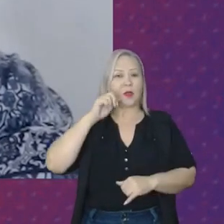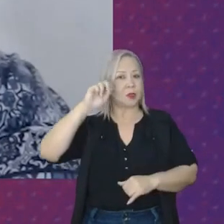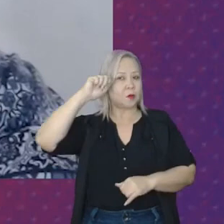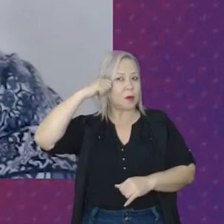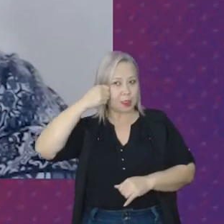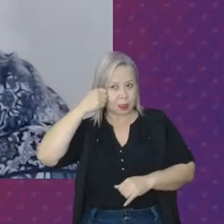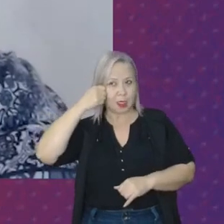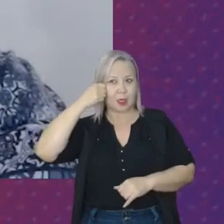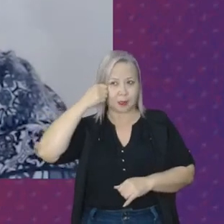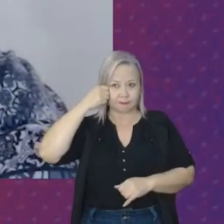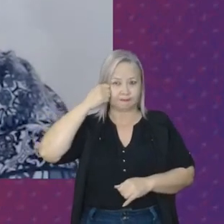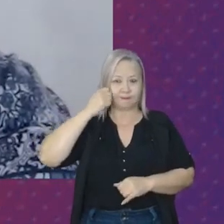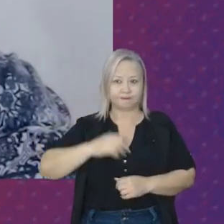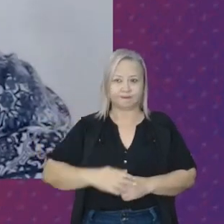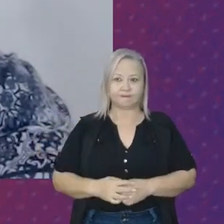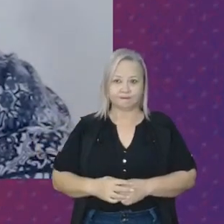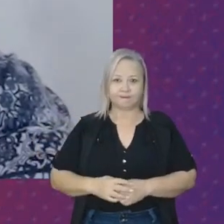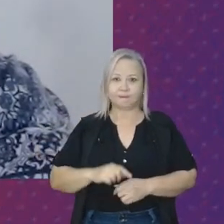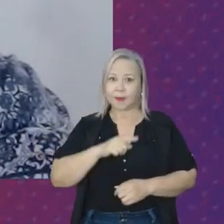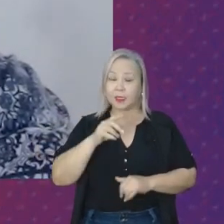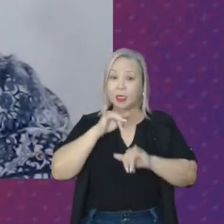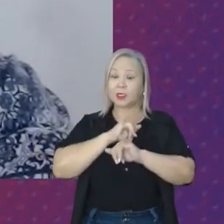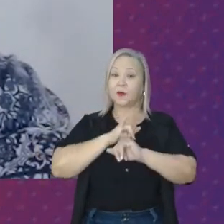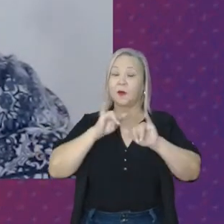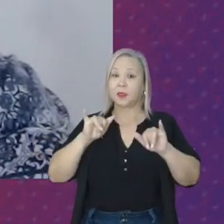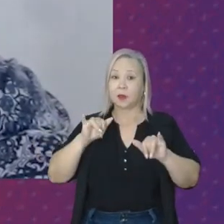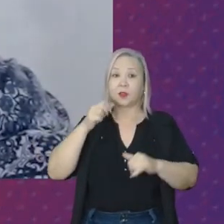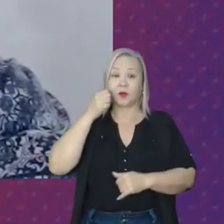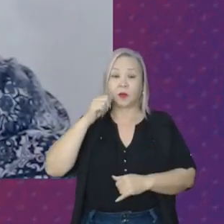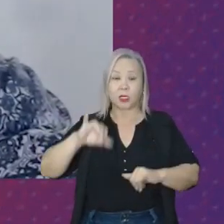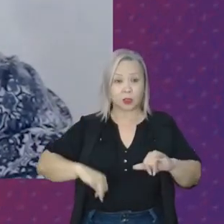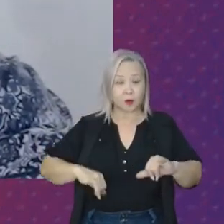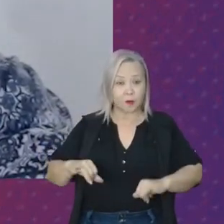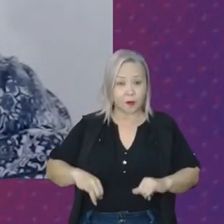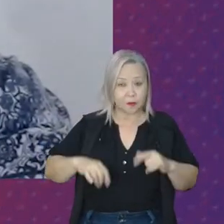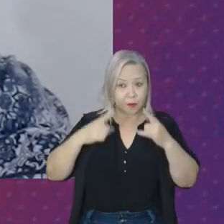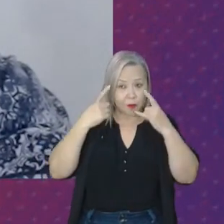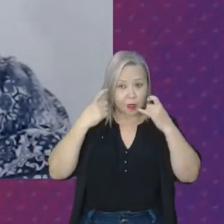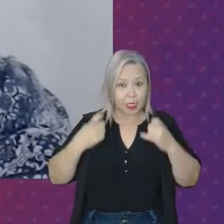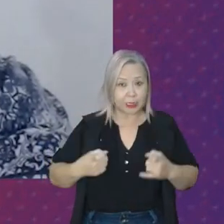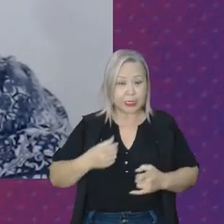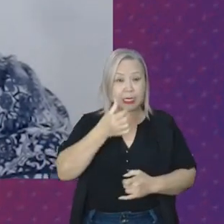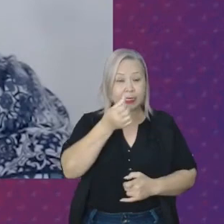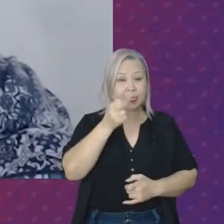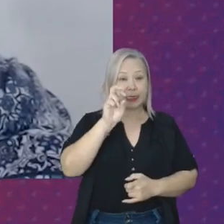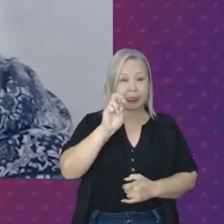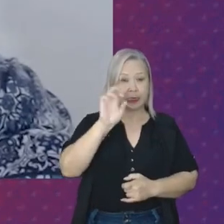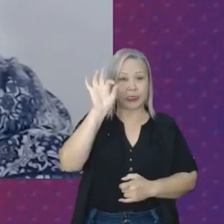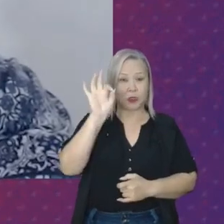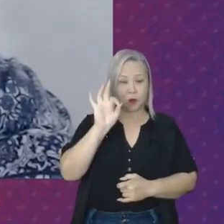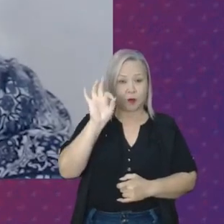negras, desses dados das mulheres que sofreram violência,